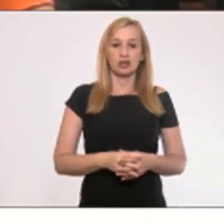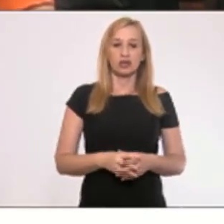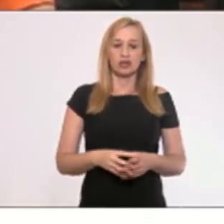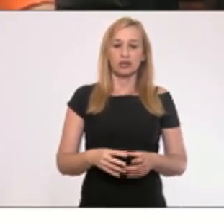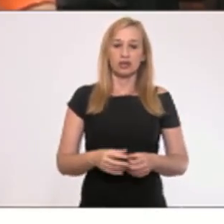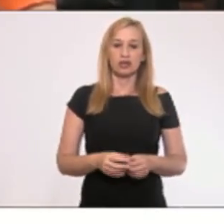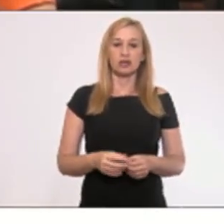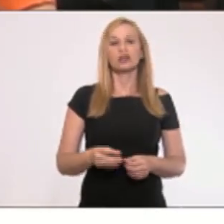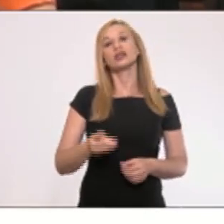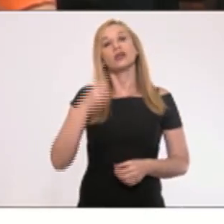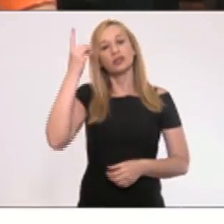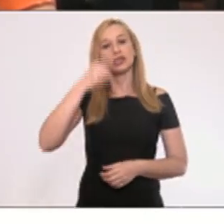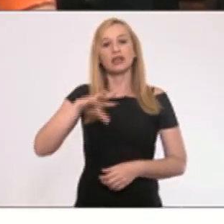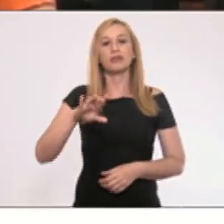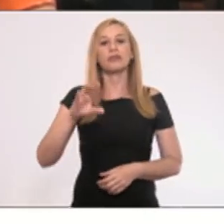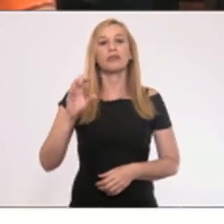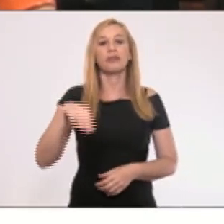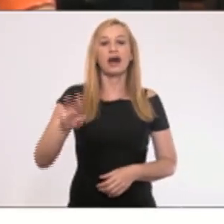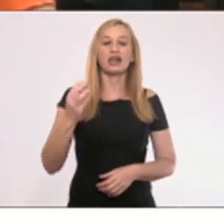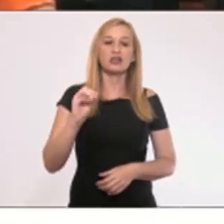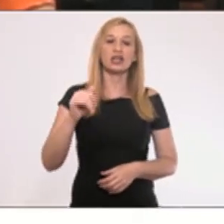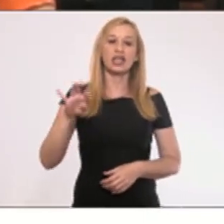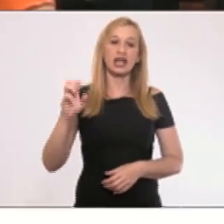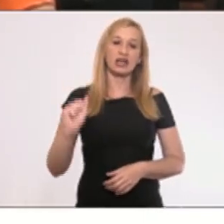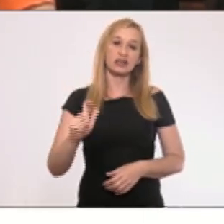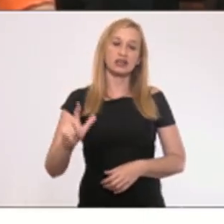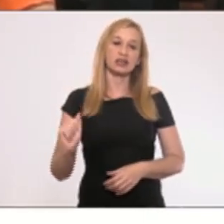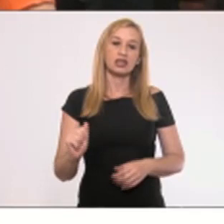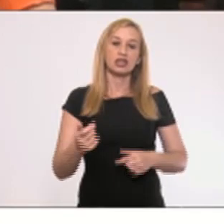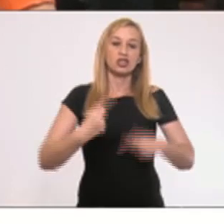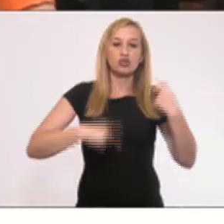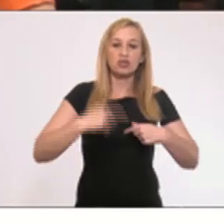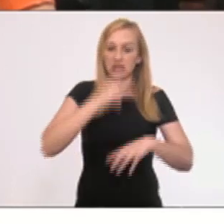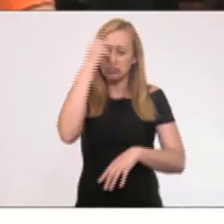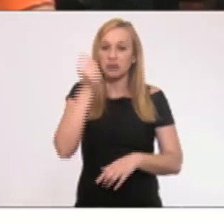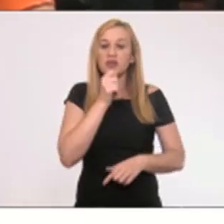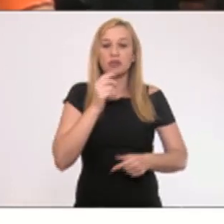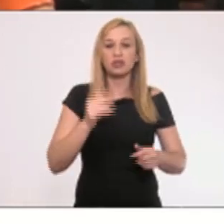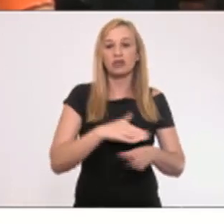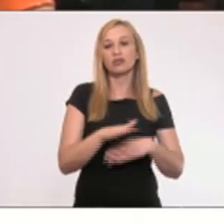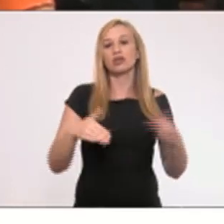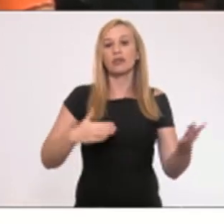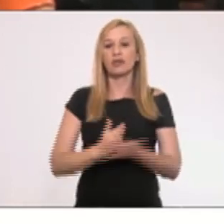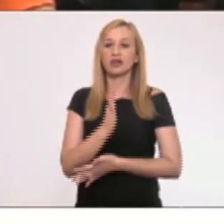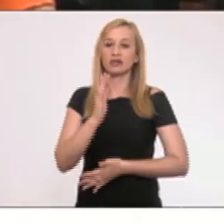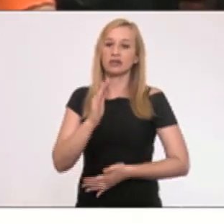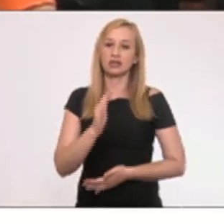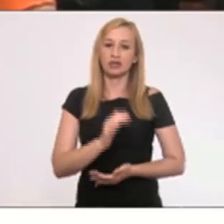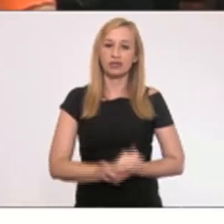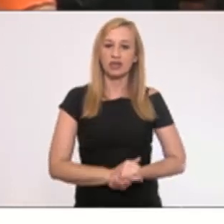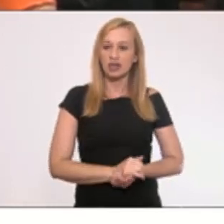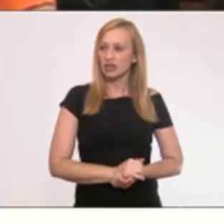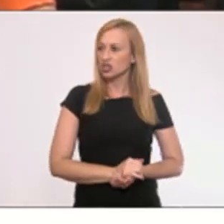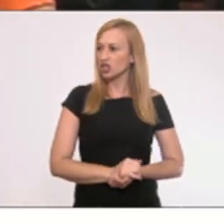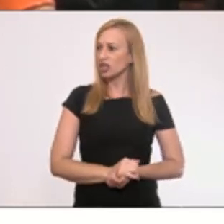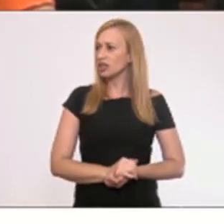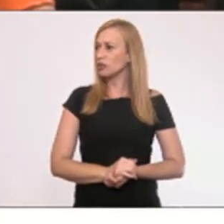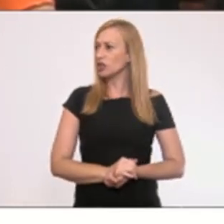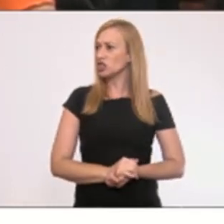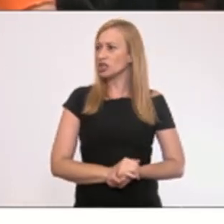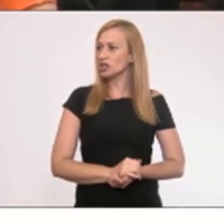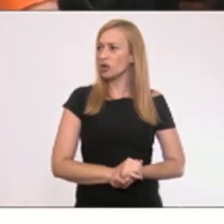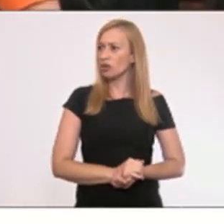Márcio Canela. Em discussão, não havendo quem queira discutir, encerrada a discussão, em votação, os senhores que aprovam, eles como estão, aprovado, vai a promulgação com voto.